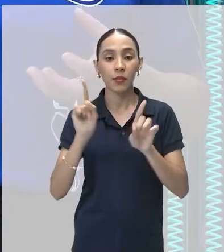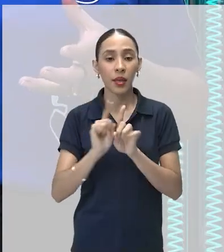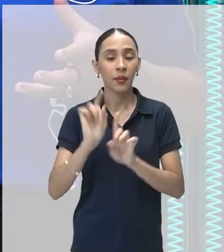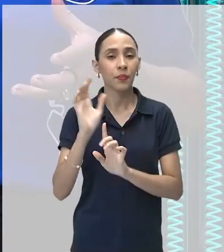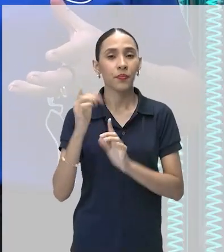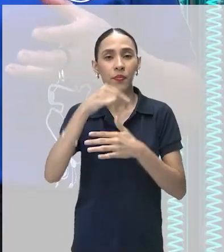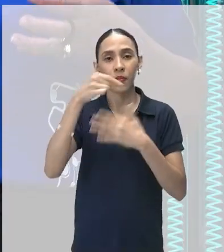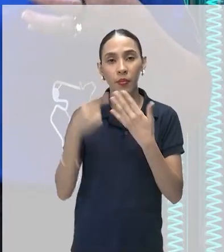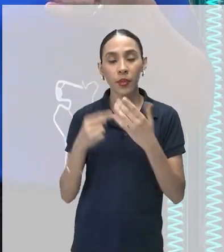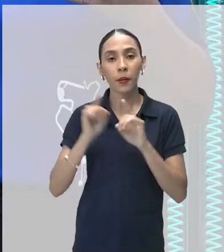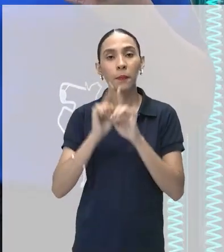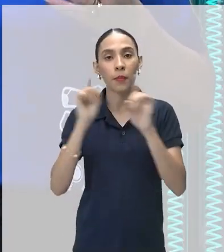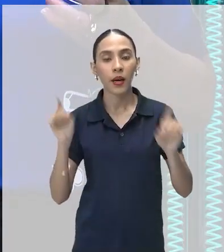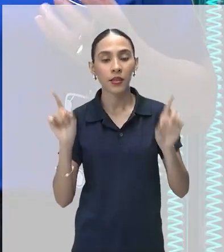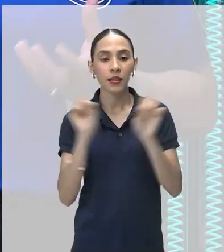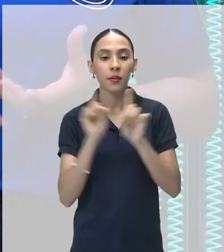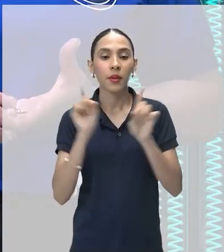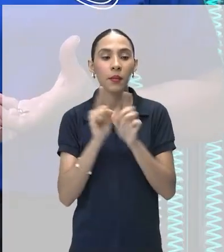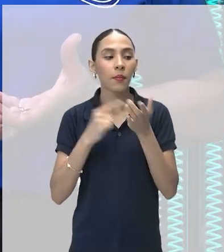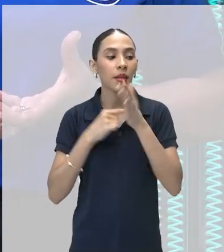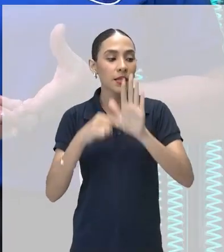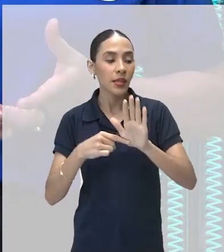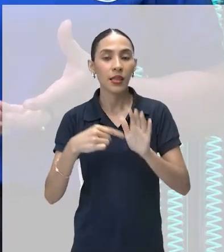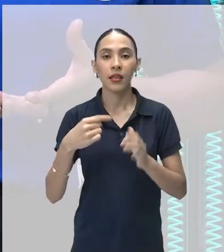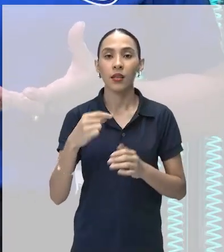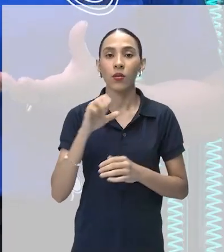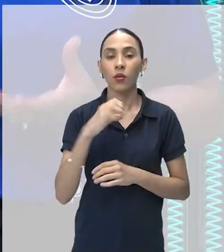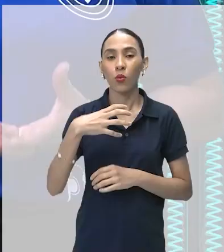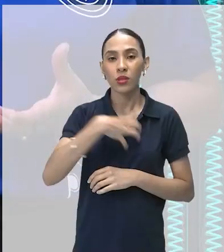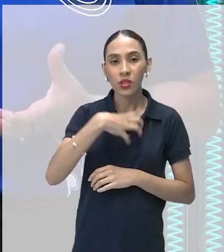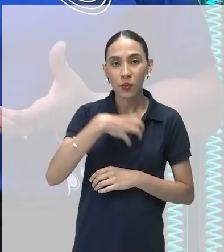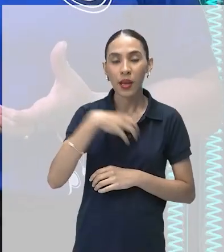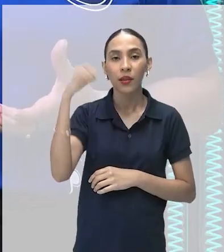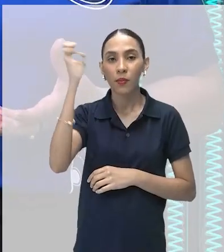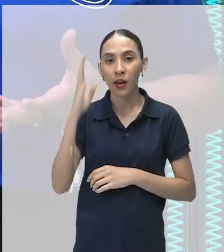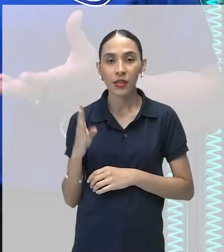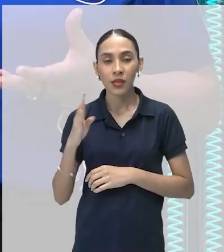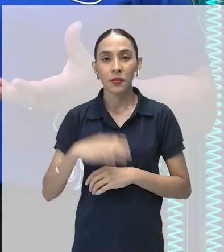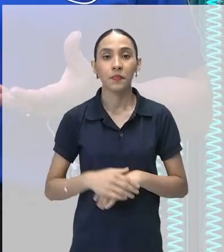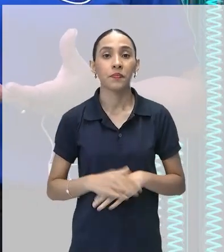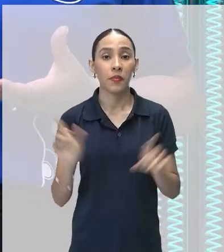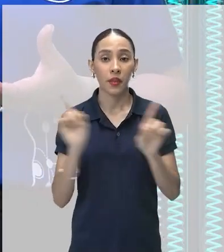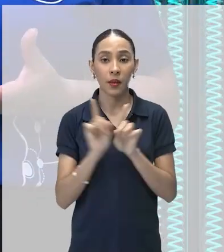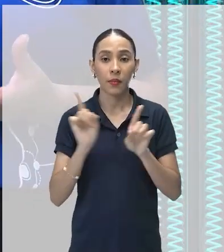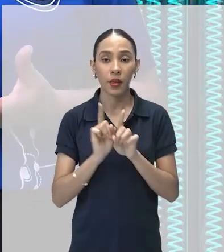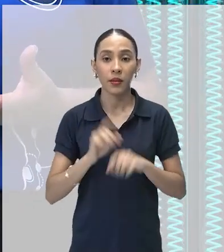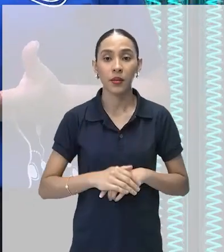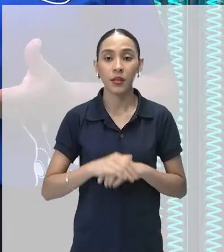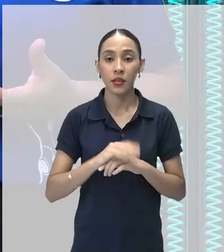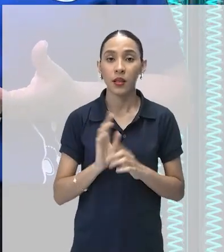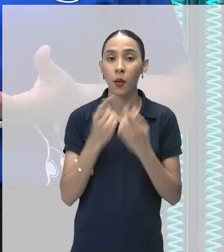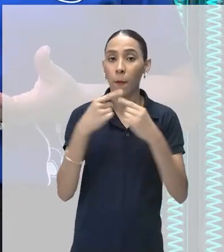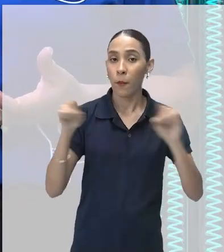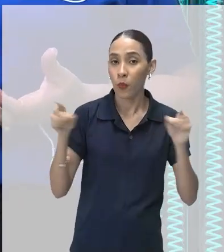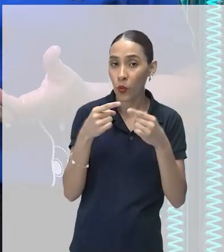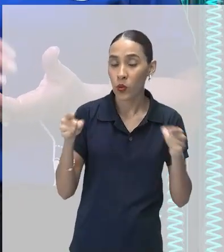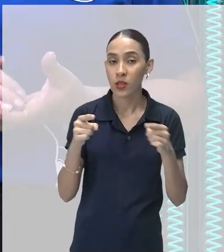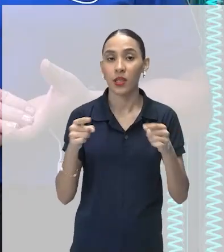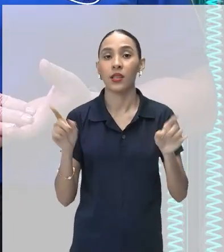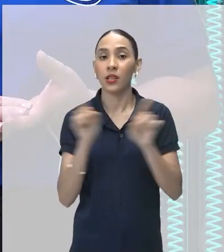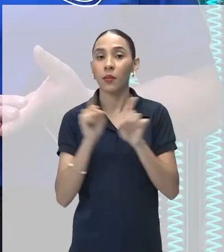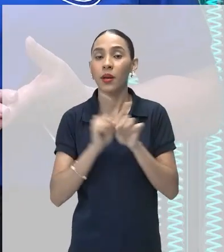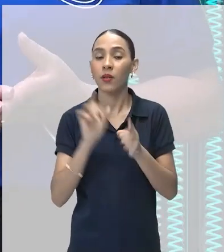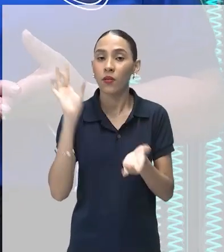jazz, mas ele coloca a sua essência enquanto Brasil, colocando dentro da música, do seu ritmo,